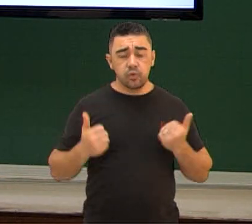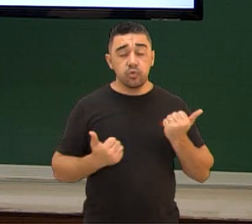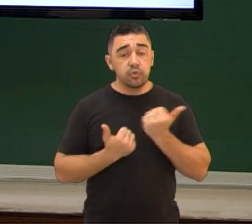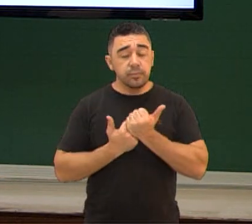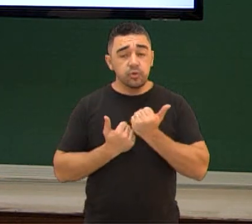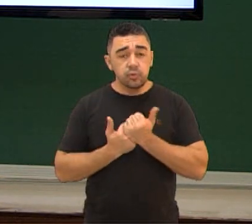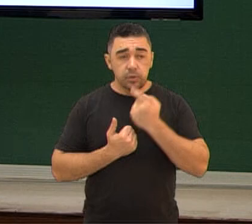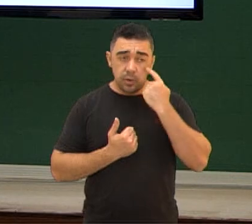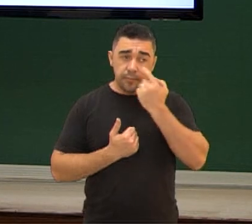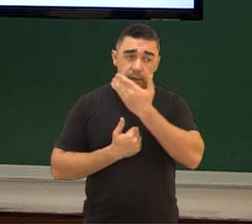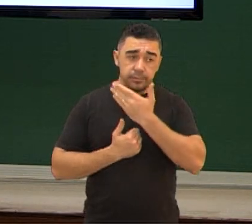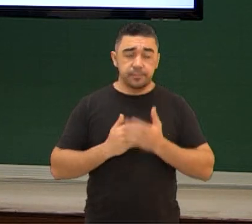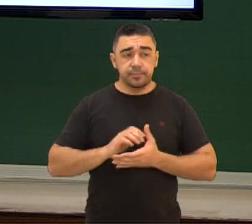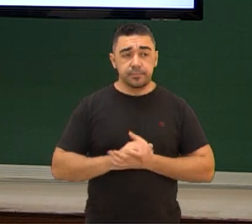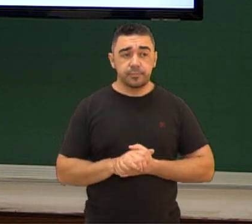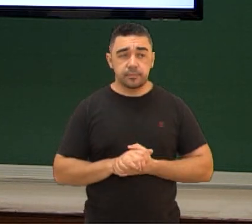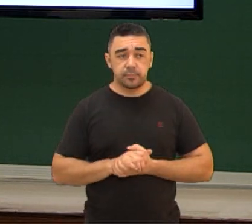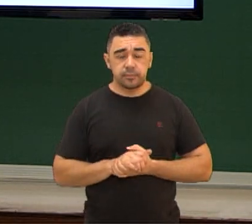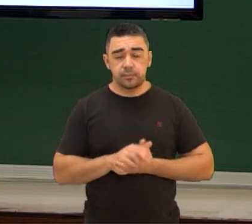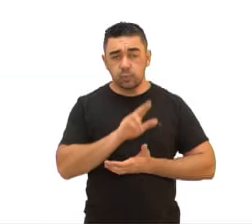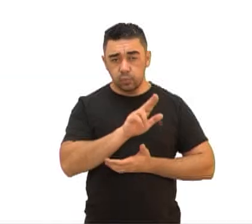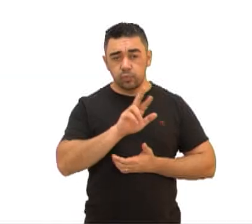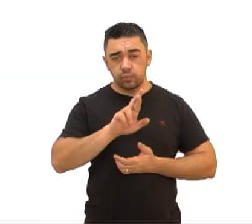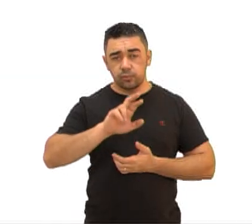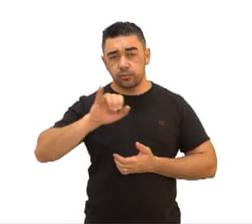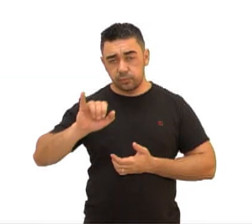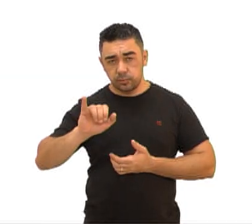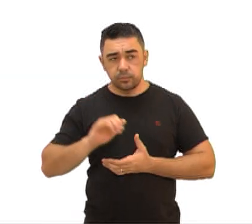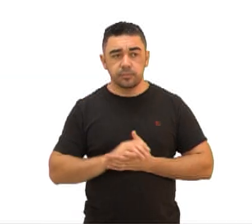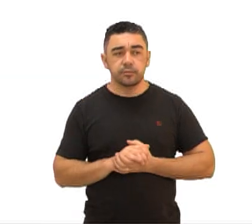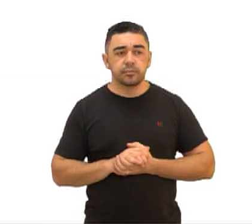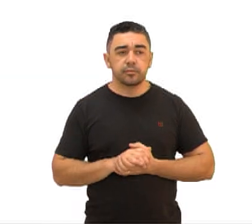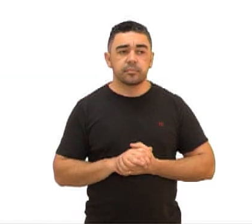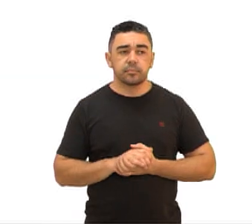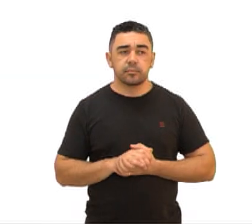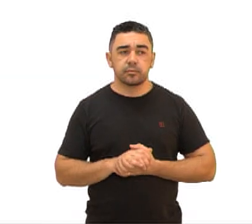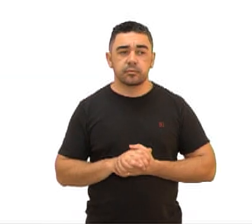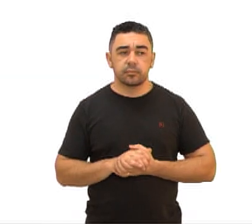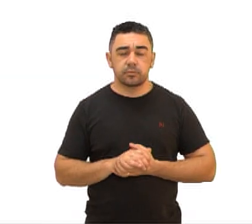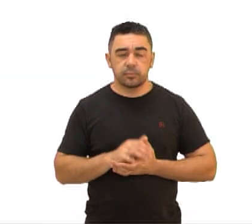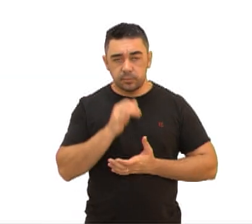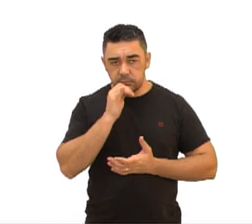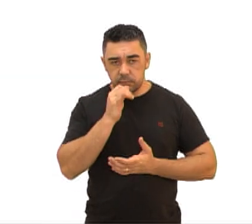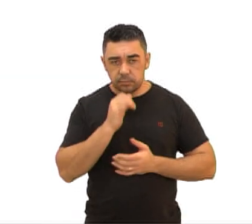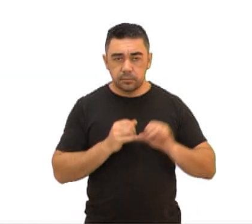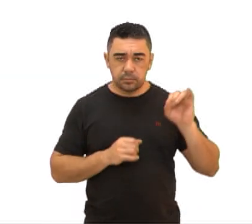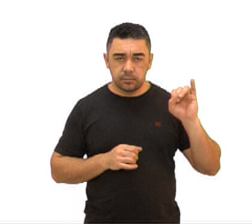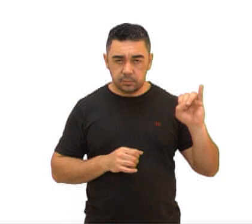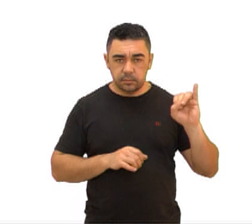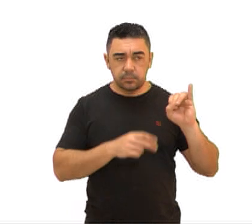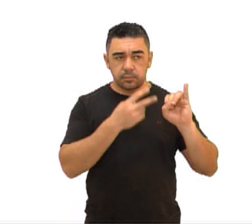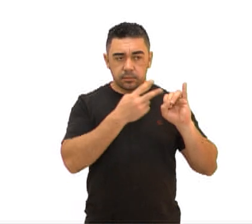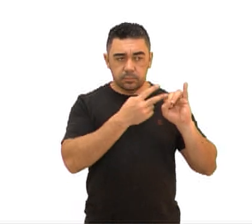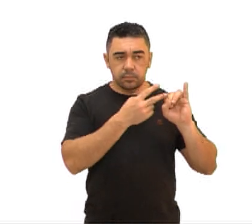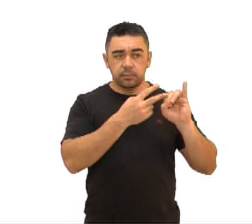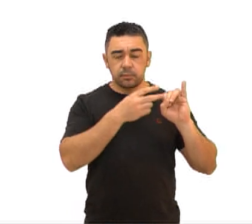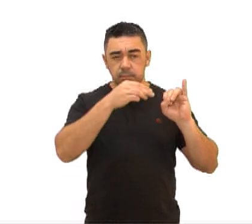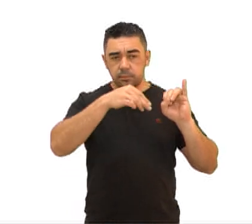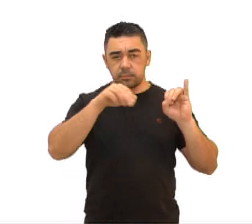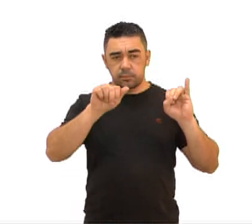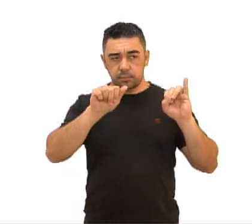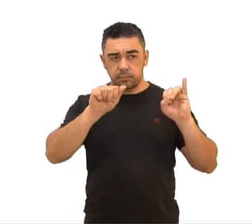substituir. É o que a gente fez aqui. Então, olha só. A corrente é 2 mA,